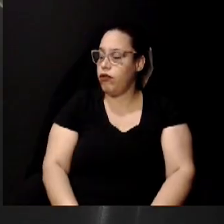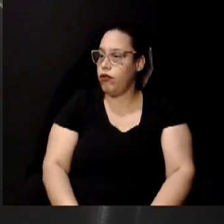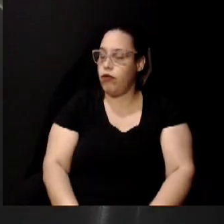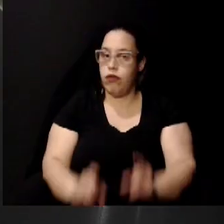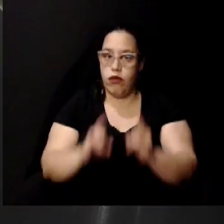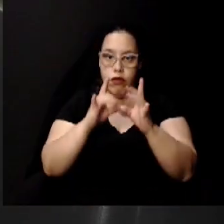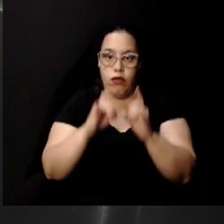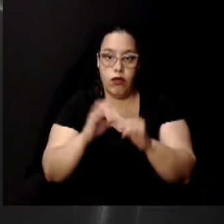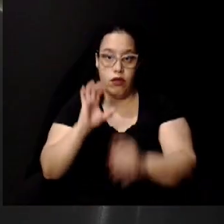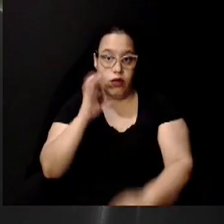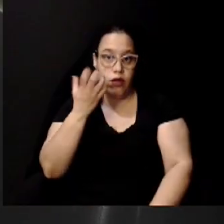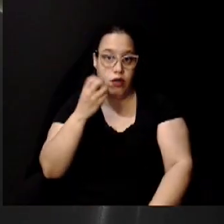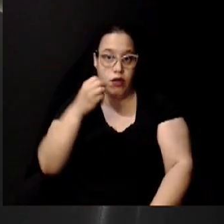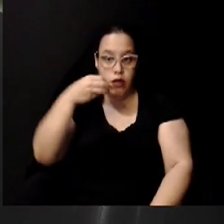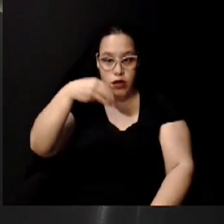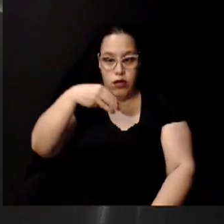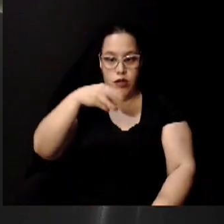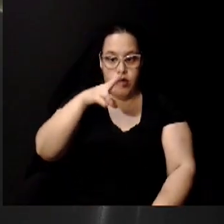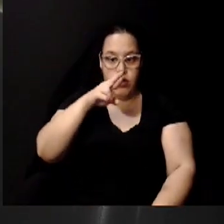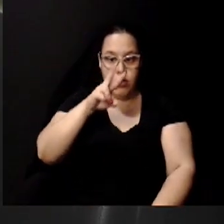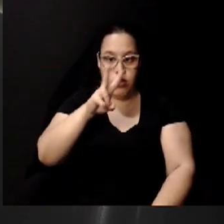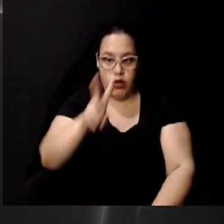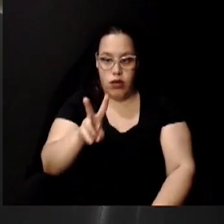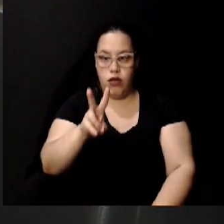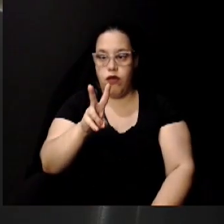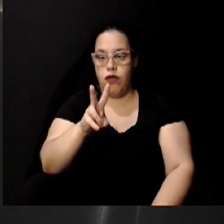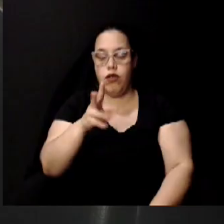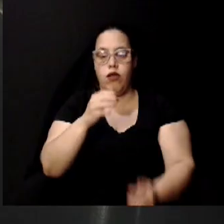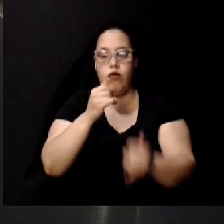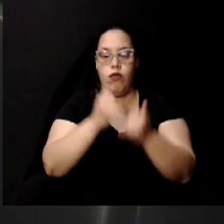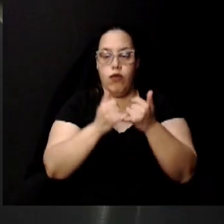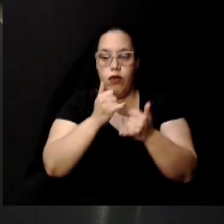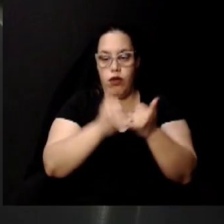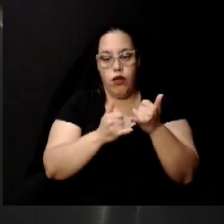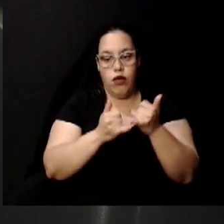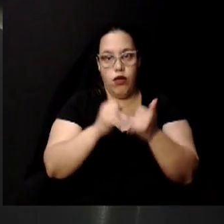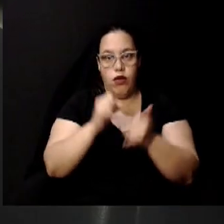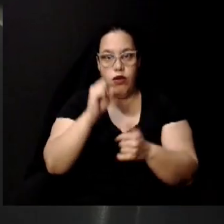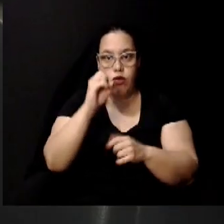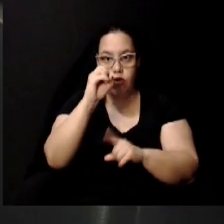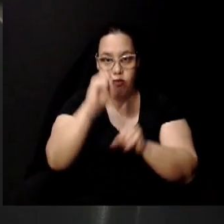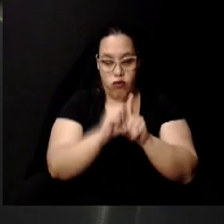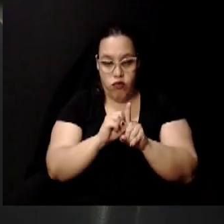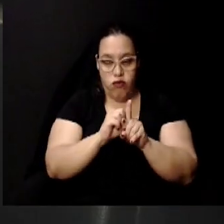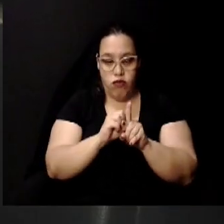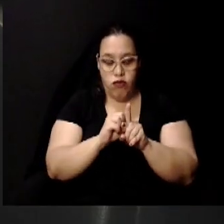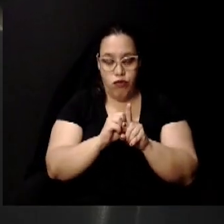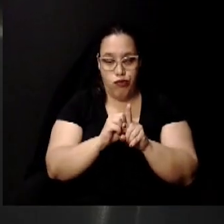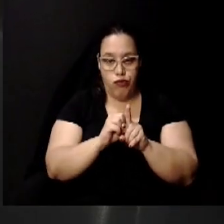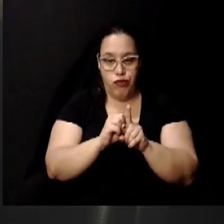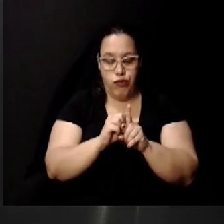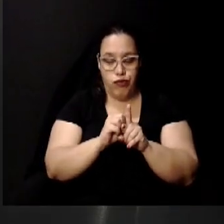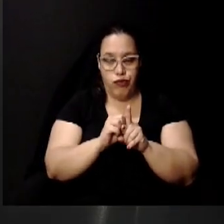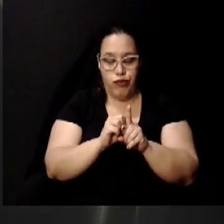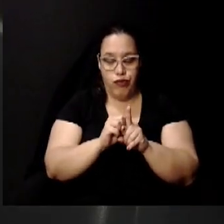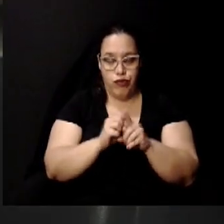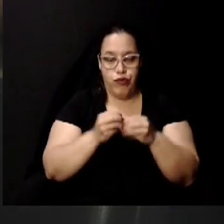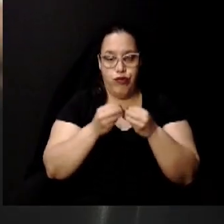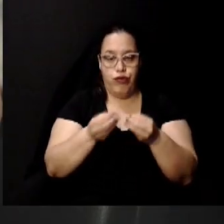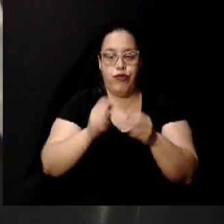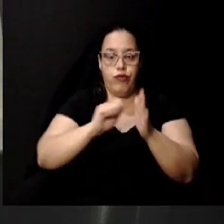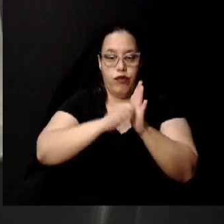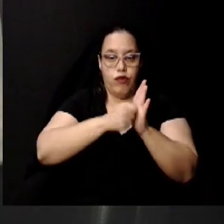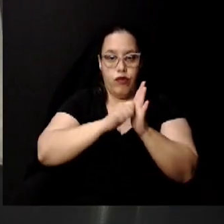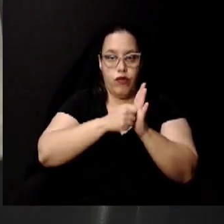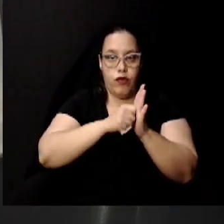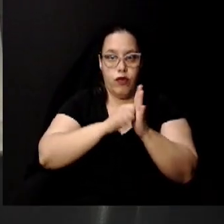com a MRV, que há 8 meses, faz 8 meses que era para ser entrega, gerou uma